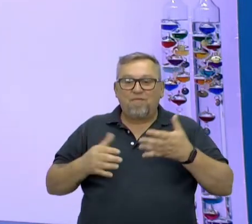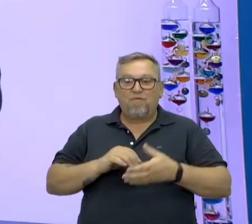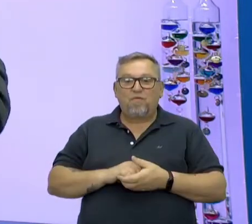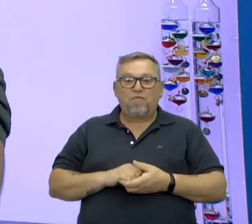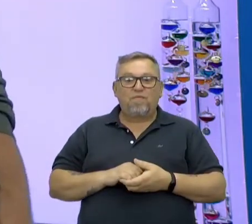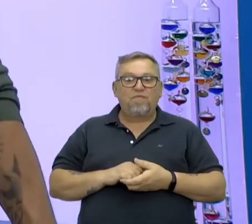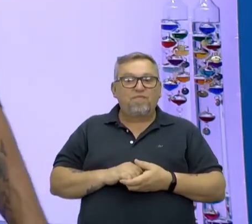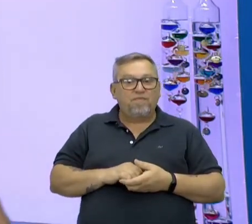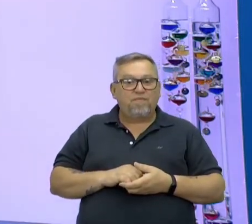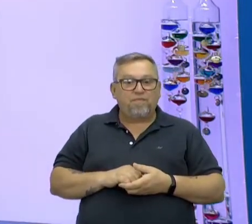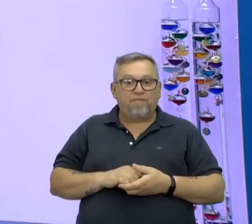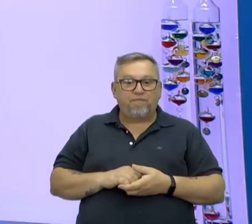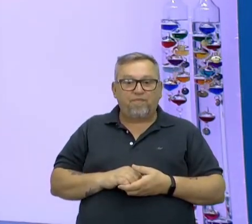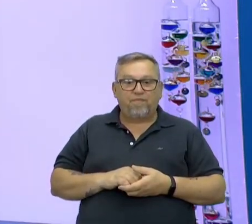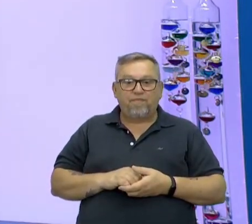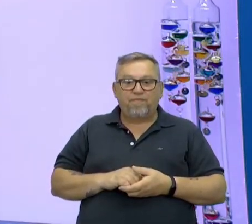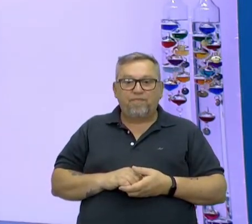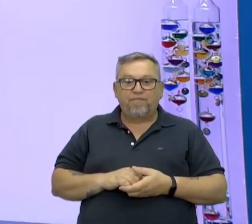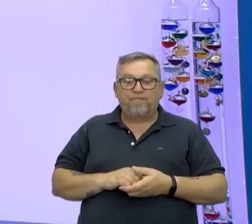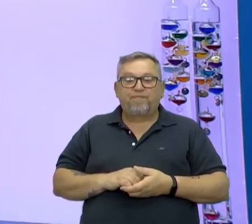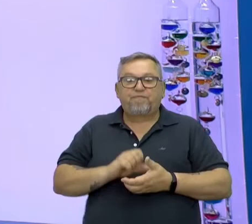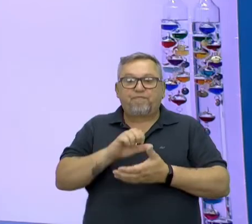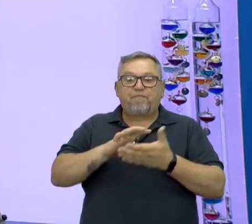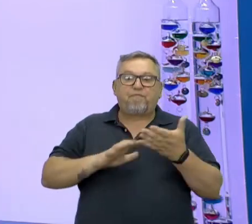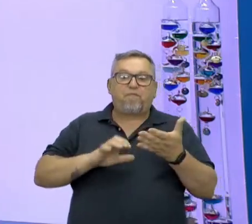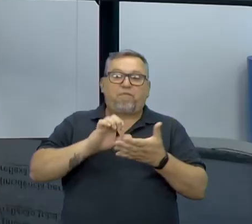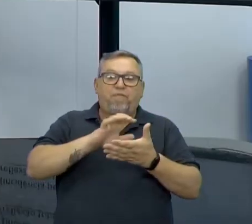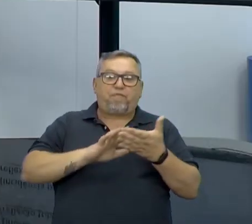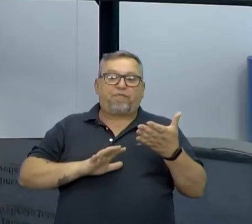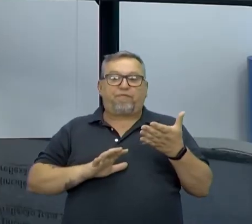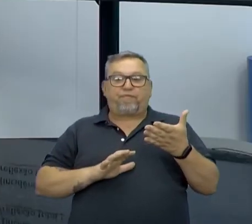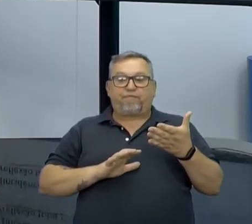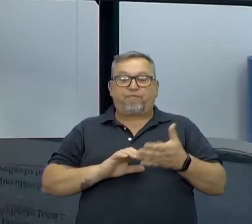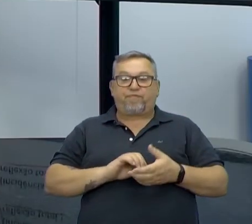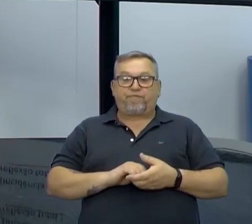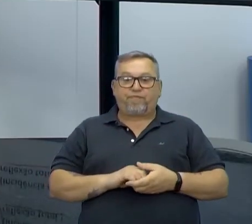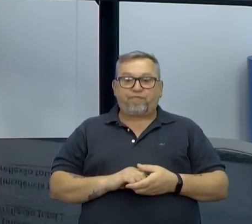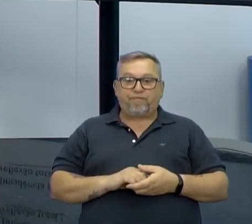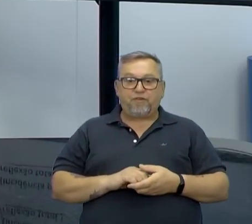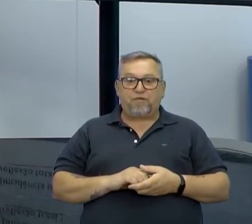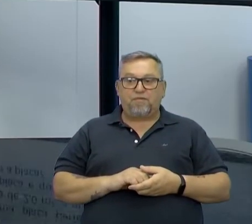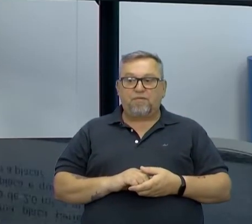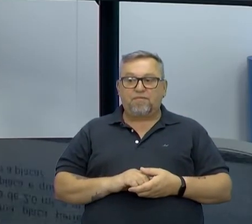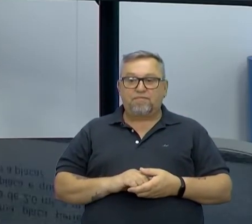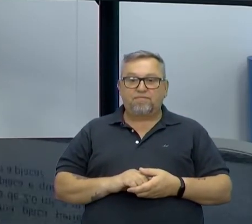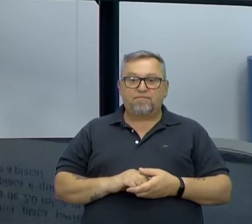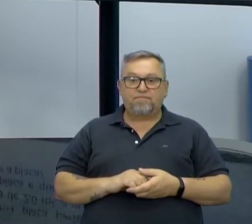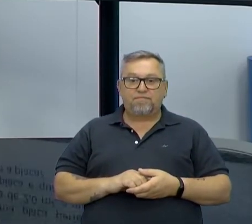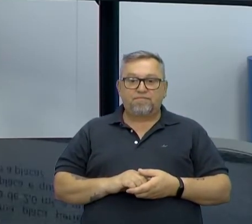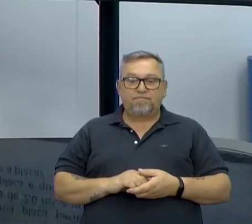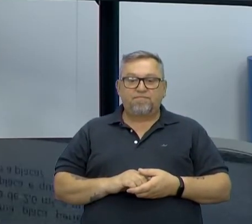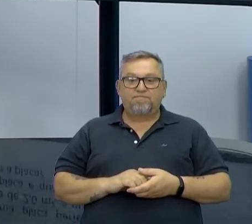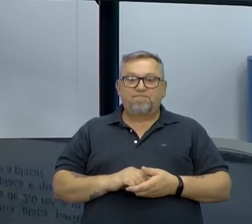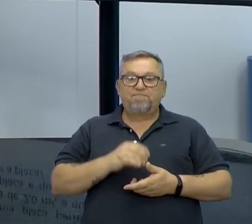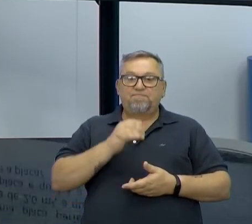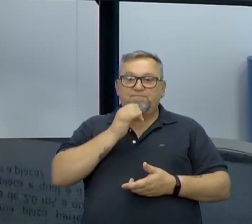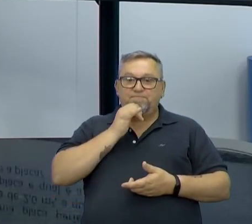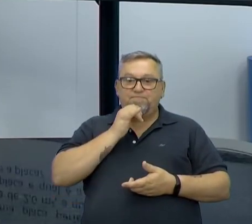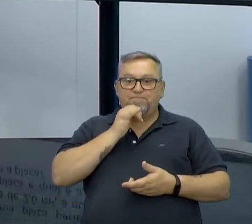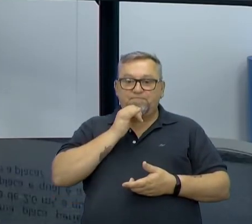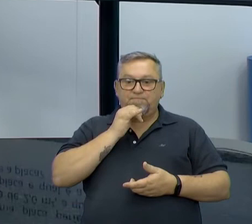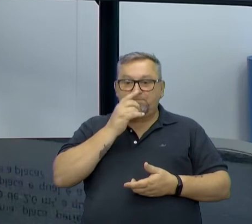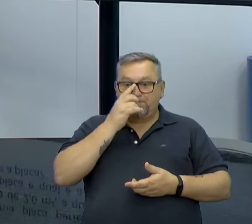Gibalina? Vamos fazer um exercises. Exercises! Vamos lá, exercises aqui para vocês. Um exemplo.